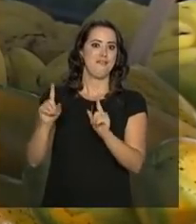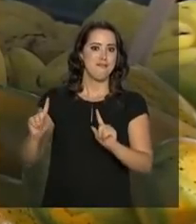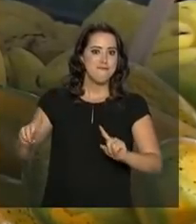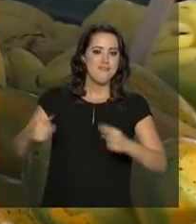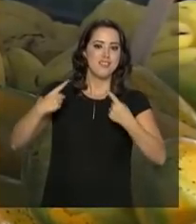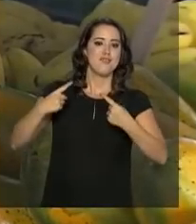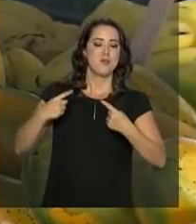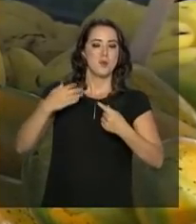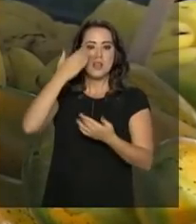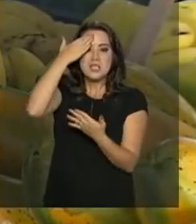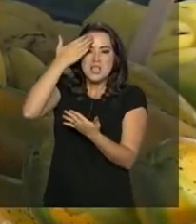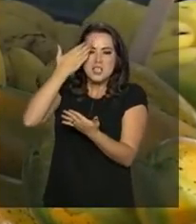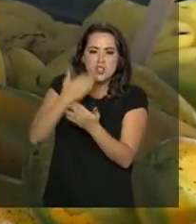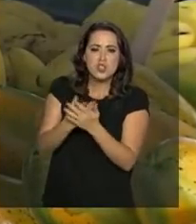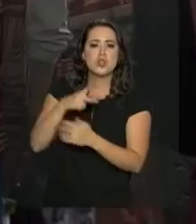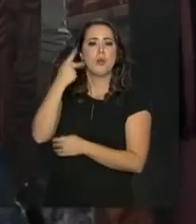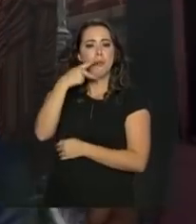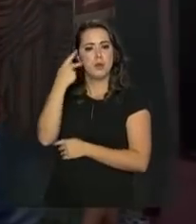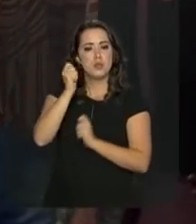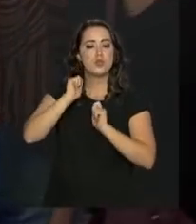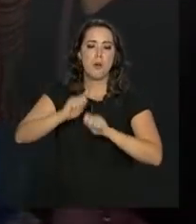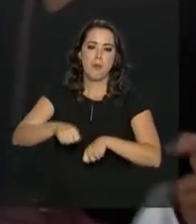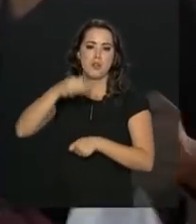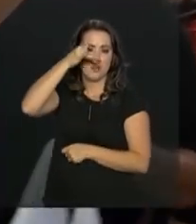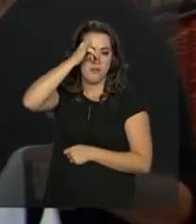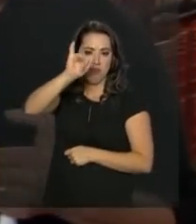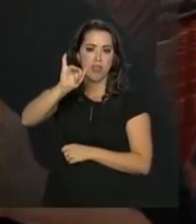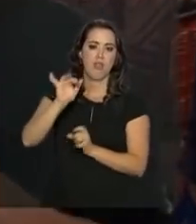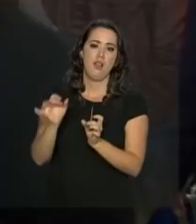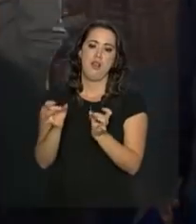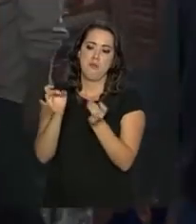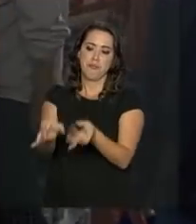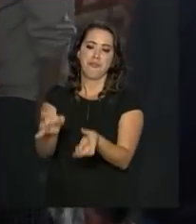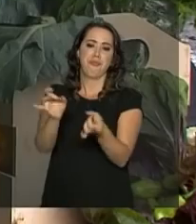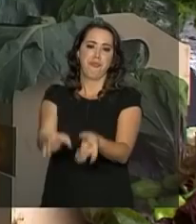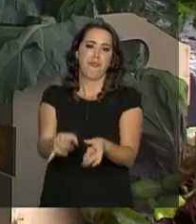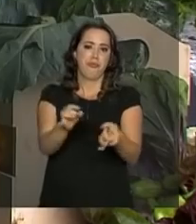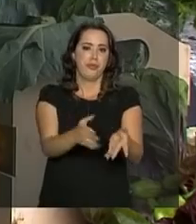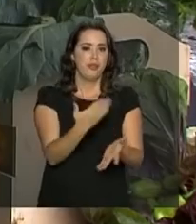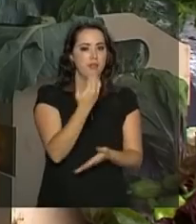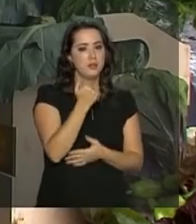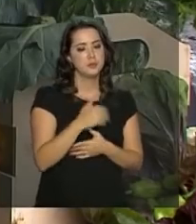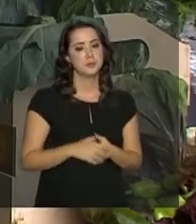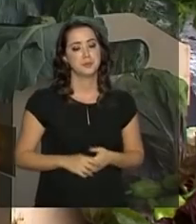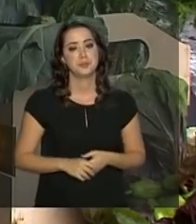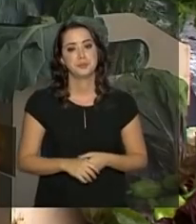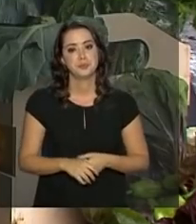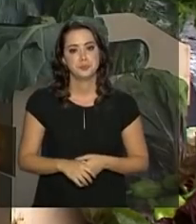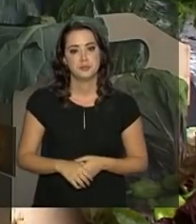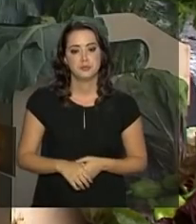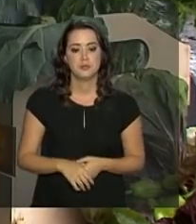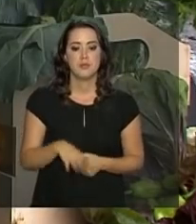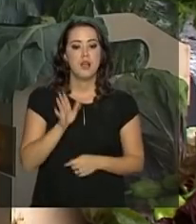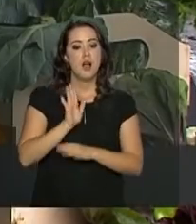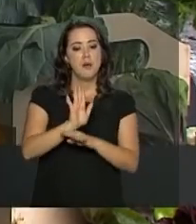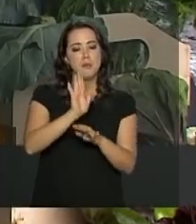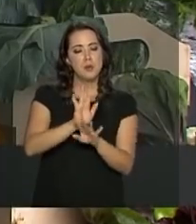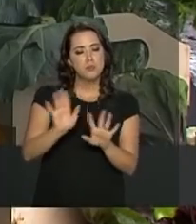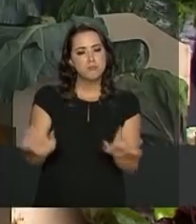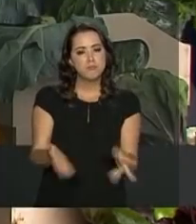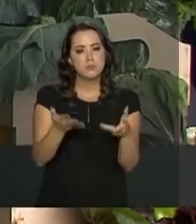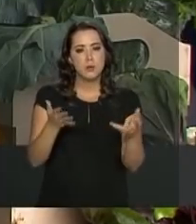país aposta em políticas públicas para tentar solucionar o problema. Um apoio ao pequeno empreendimento,